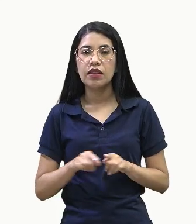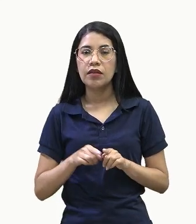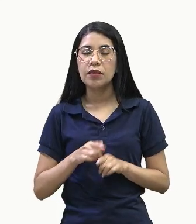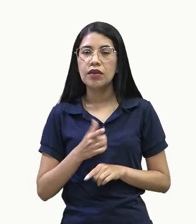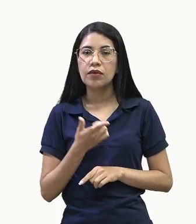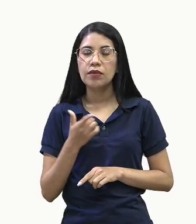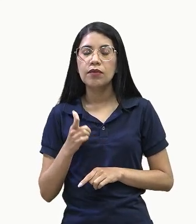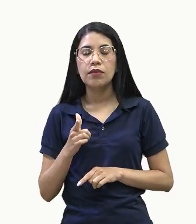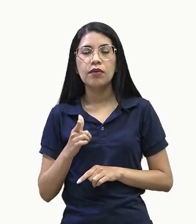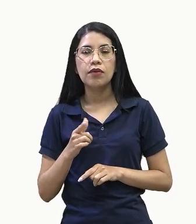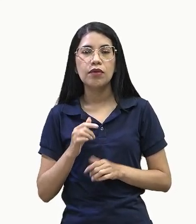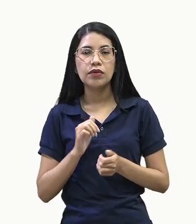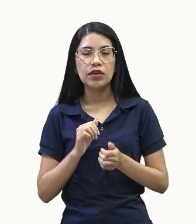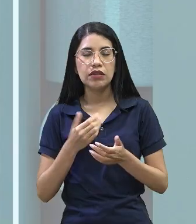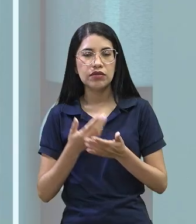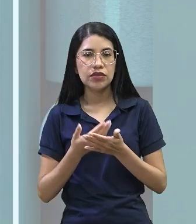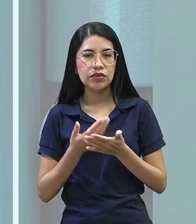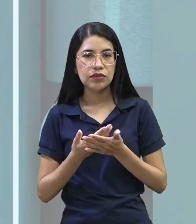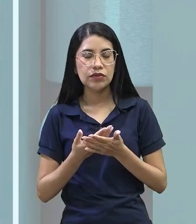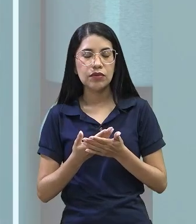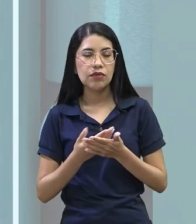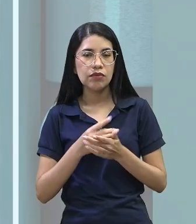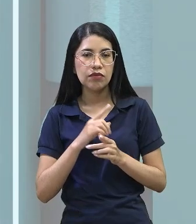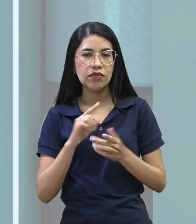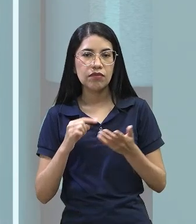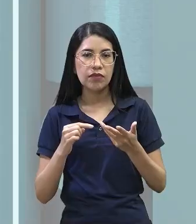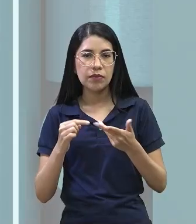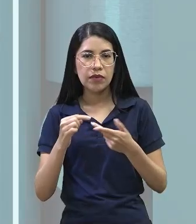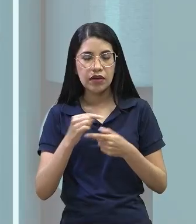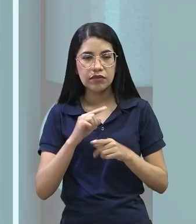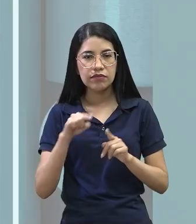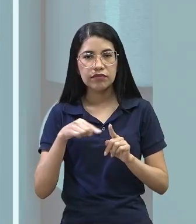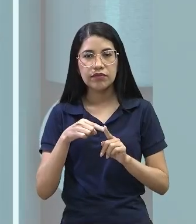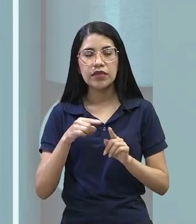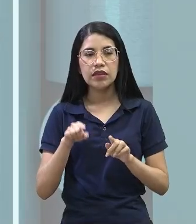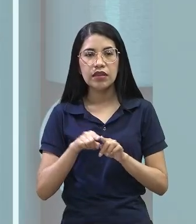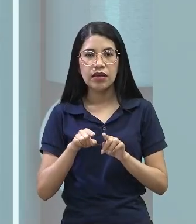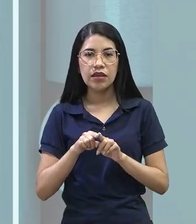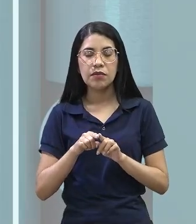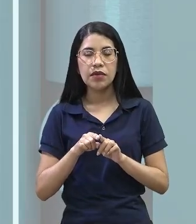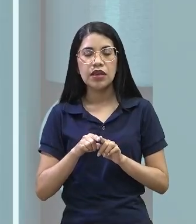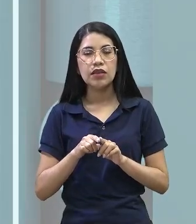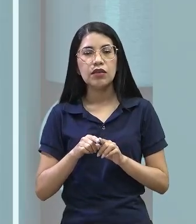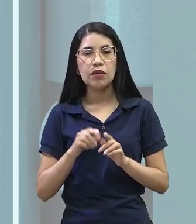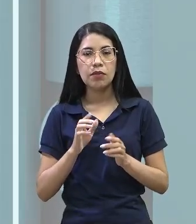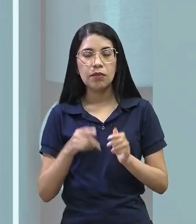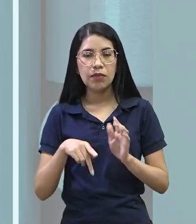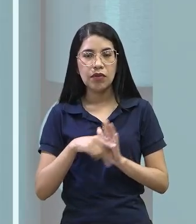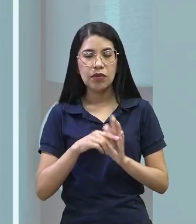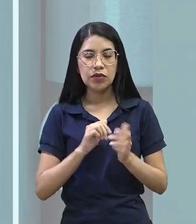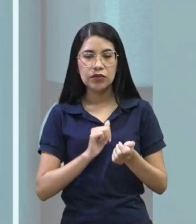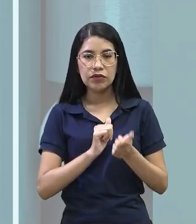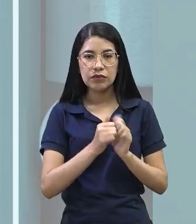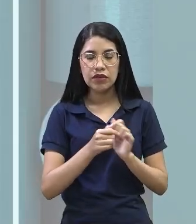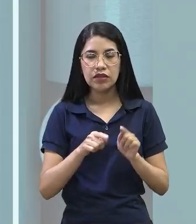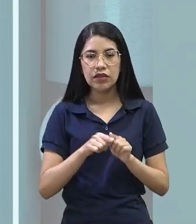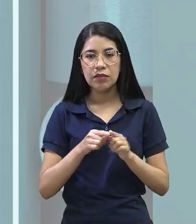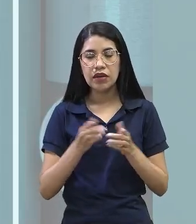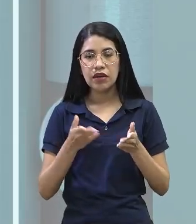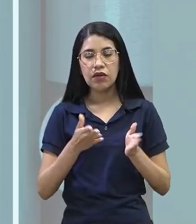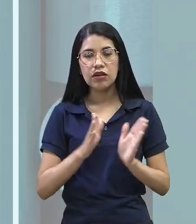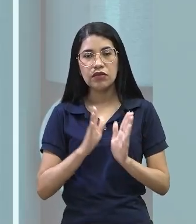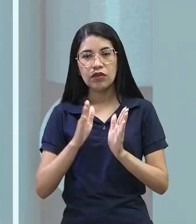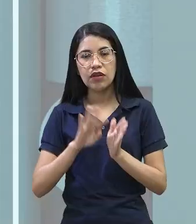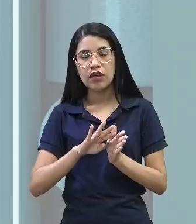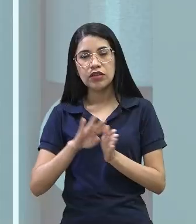nós vimos esses objetos de conhecimento do lado do esporte, nós mudamos um pouco os ares e